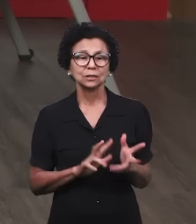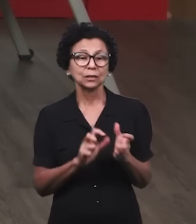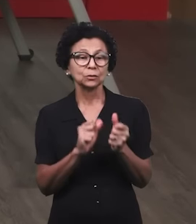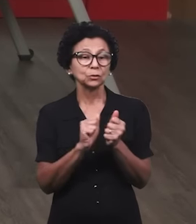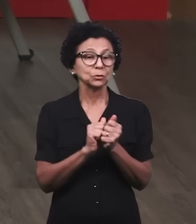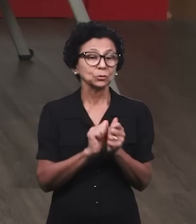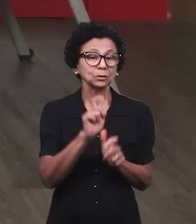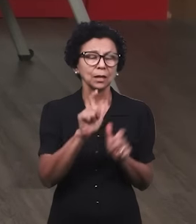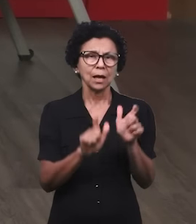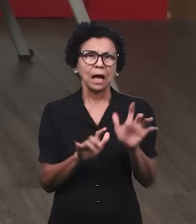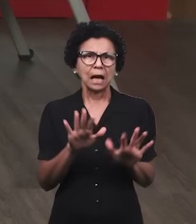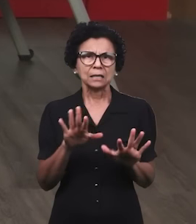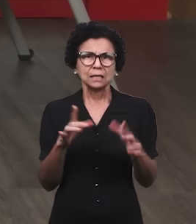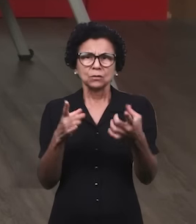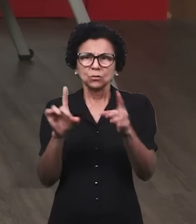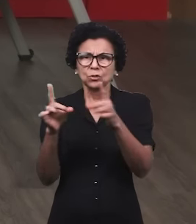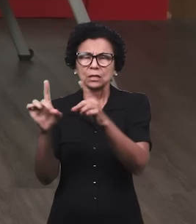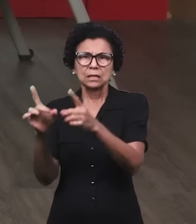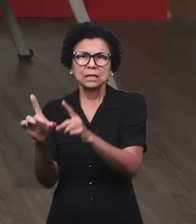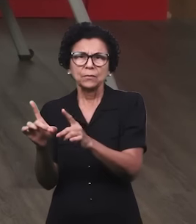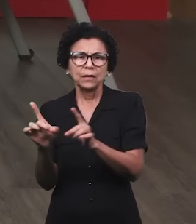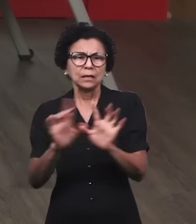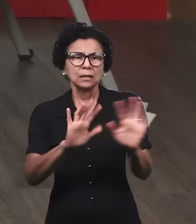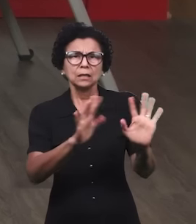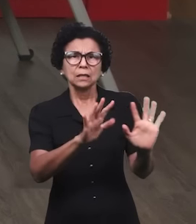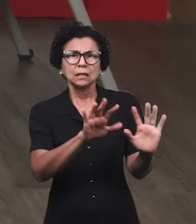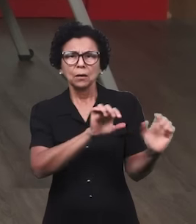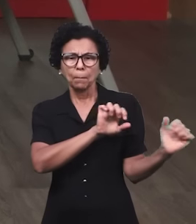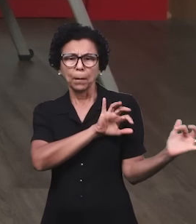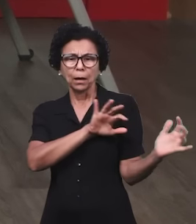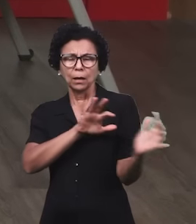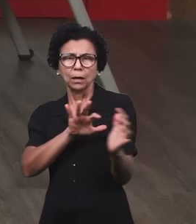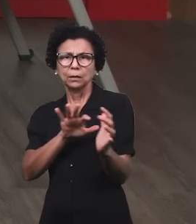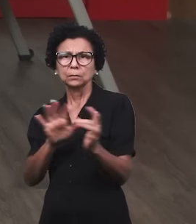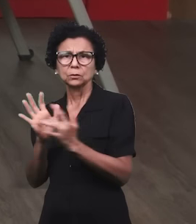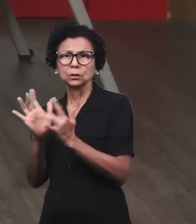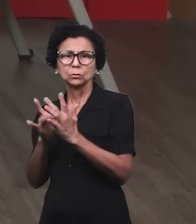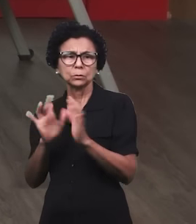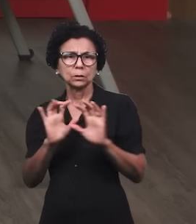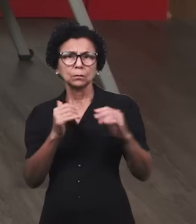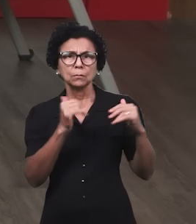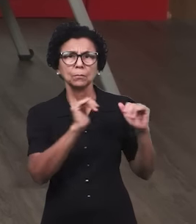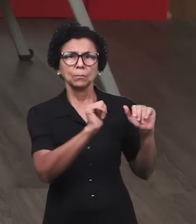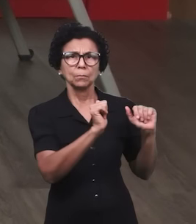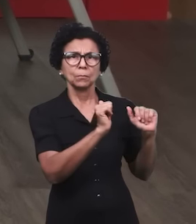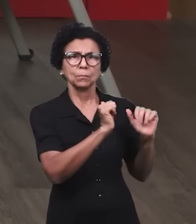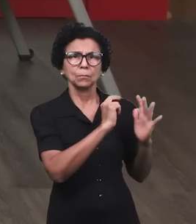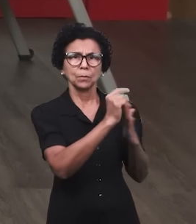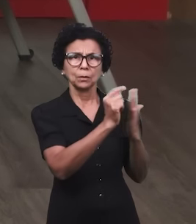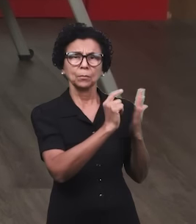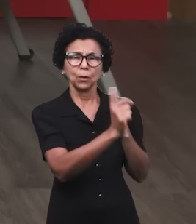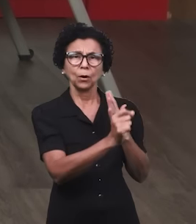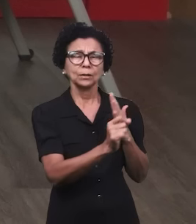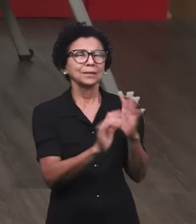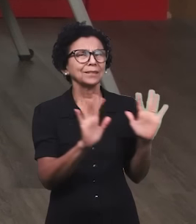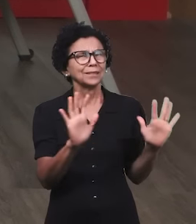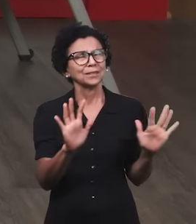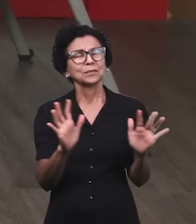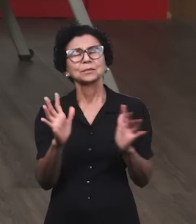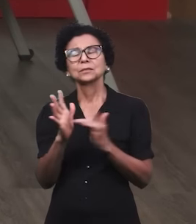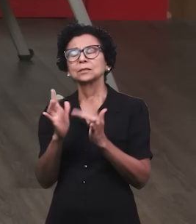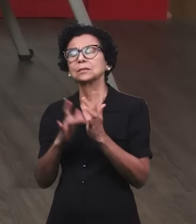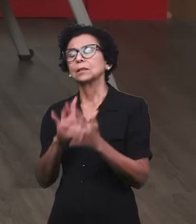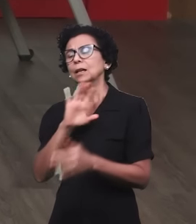discípulos não queriam que as pessoas chegassem perto de Jesus, não é? Mas Jesus, ele